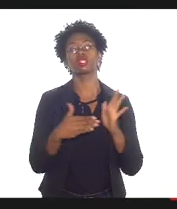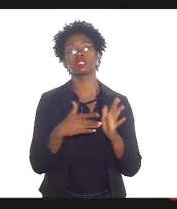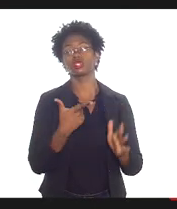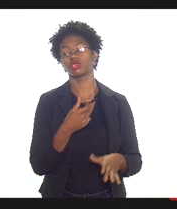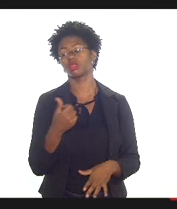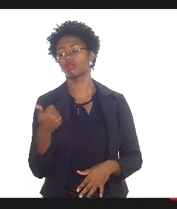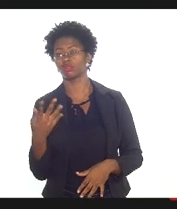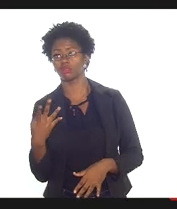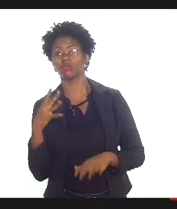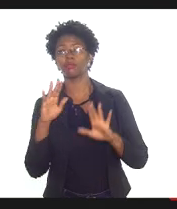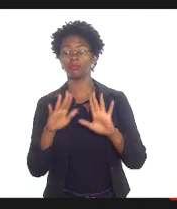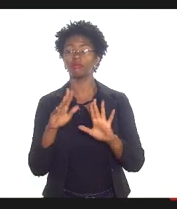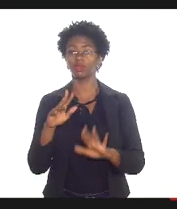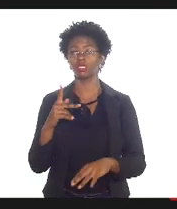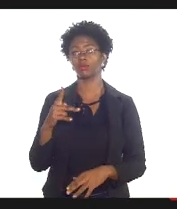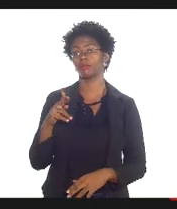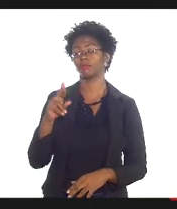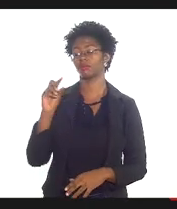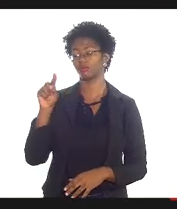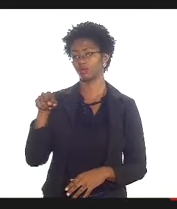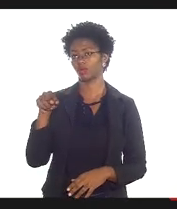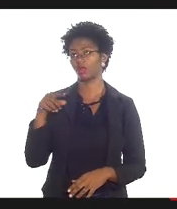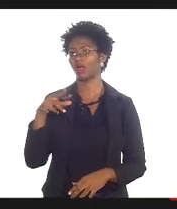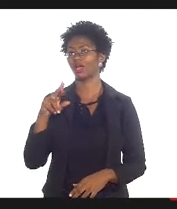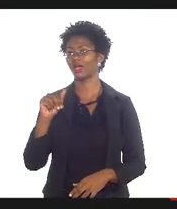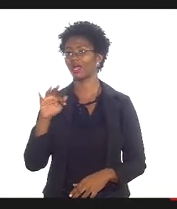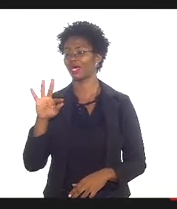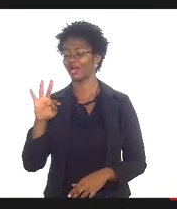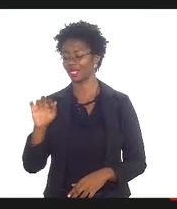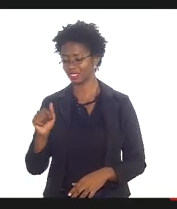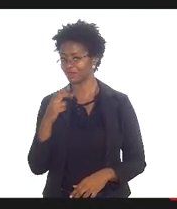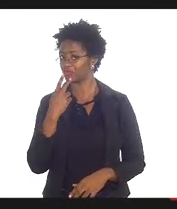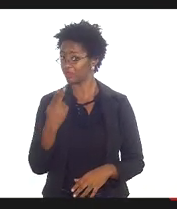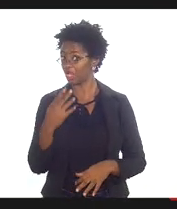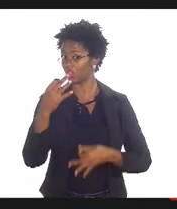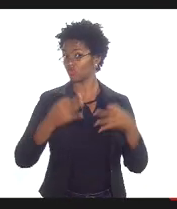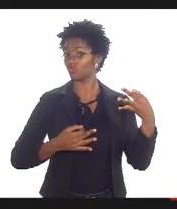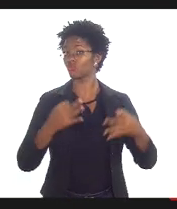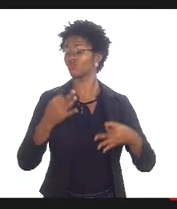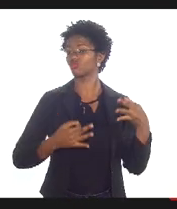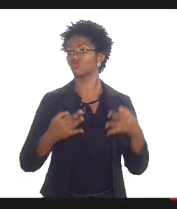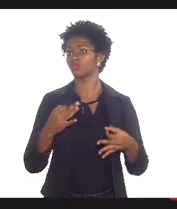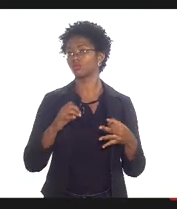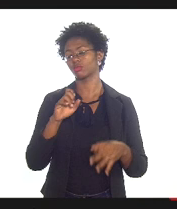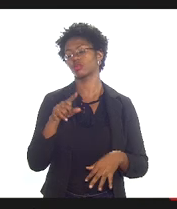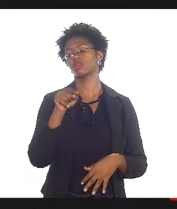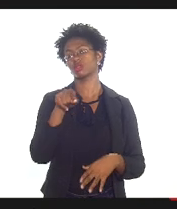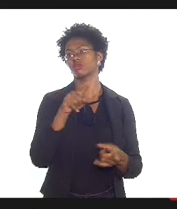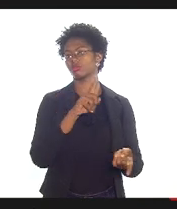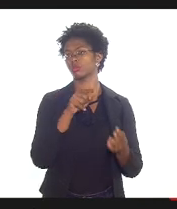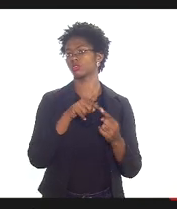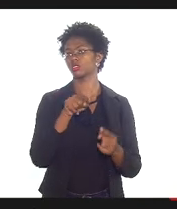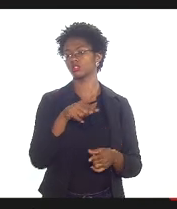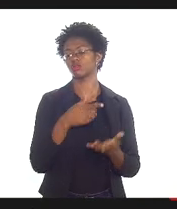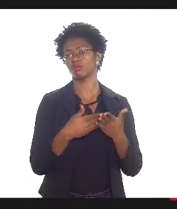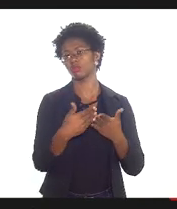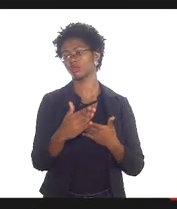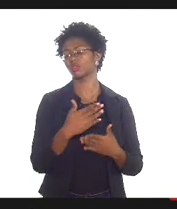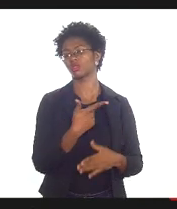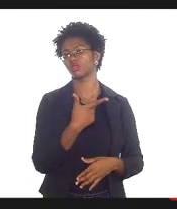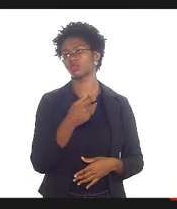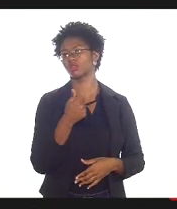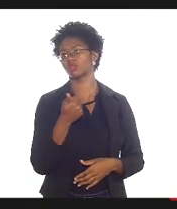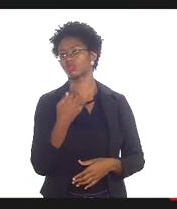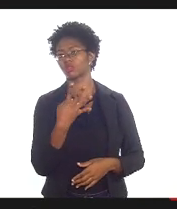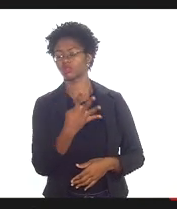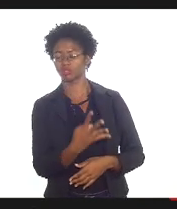que o concessionário entender mais justa, né? Porque ele era facultado isso a partir de 2014, sob o